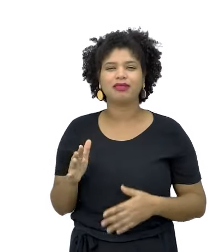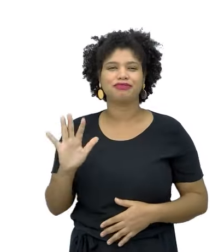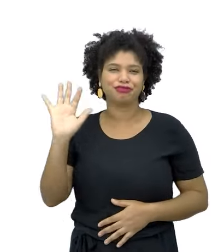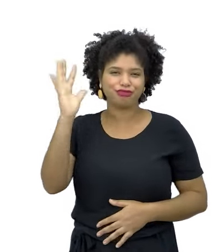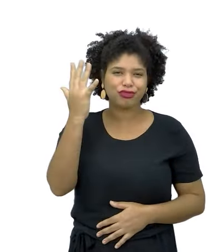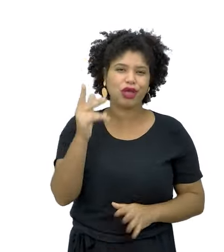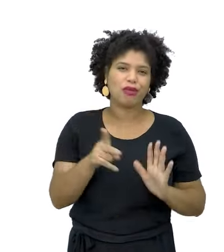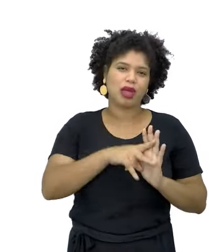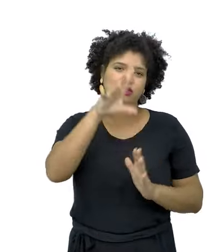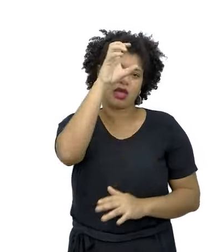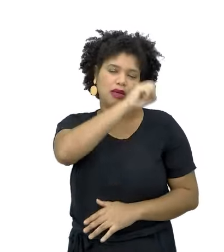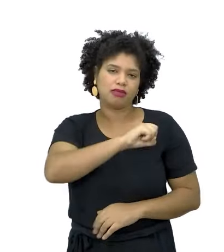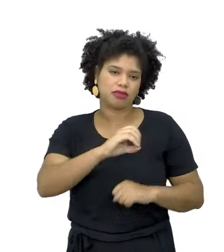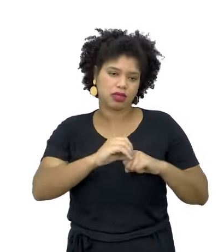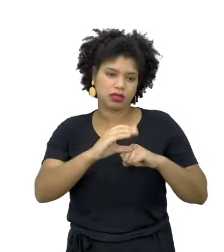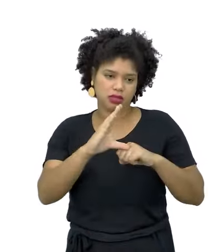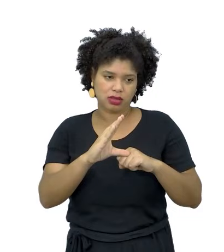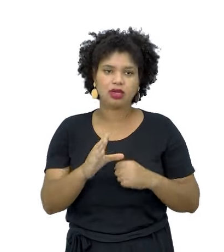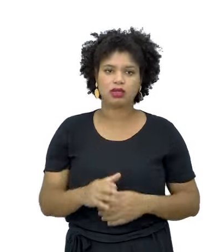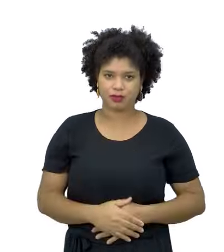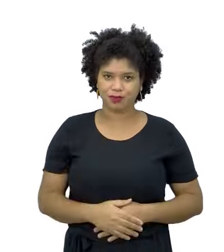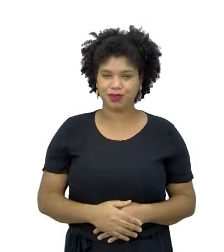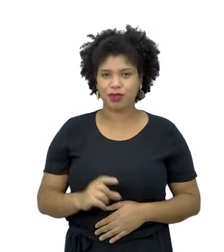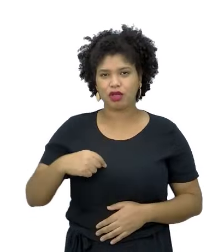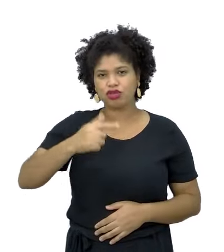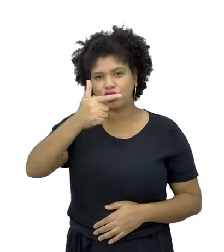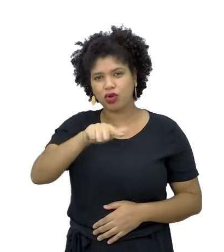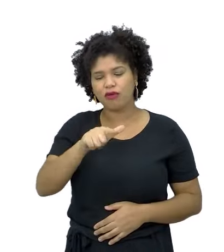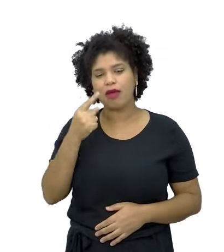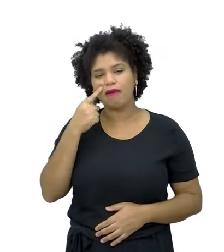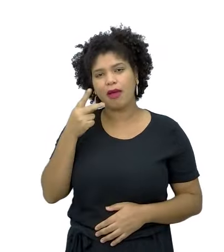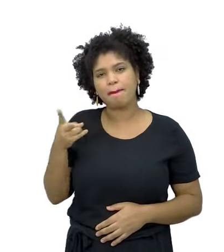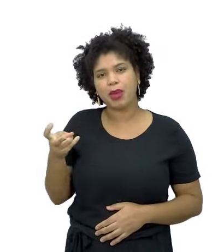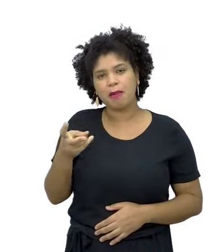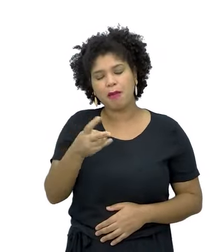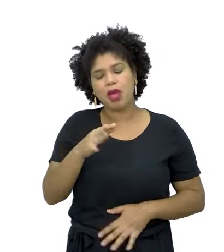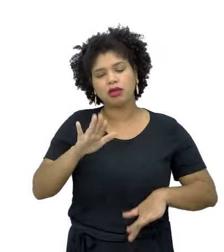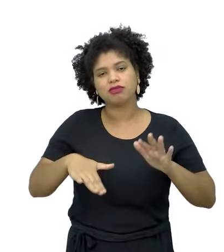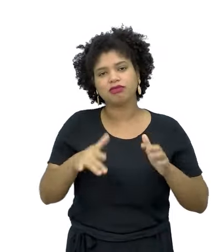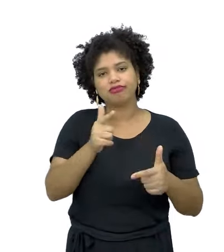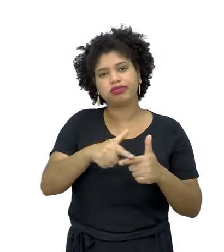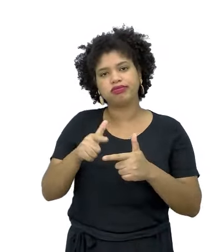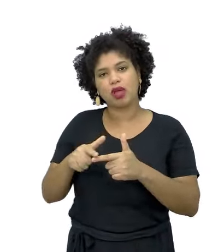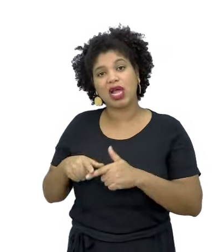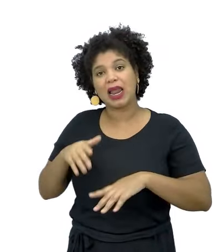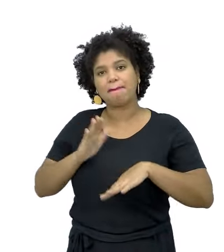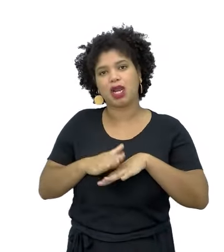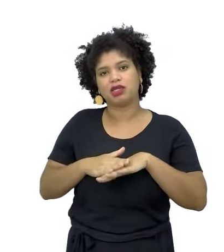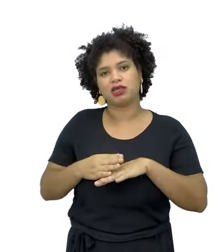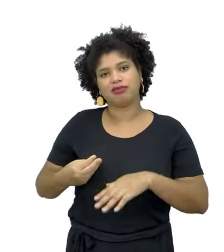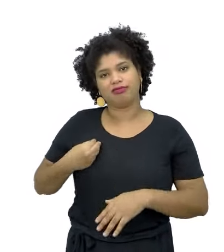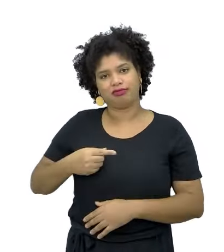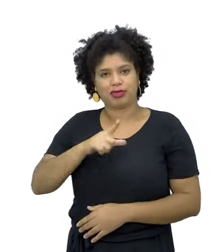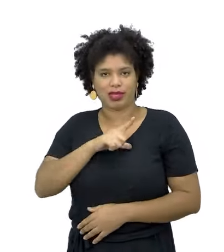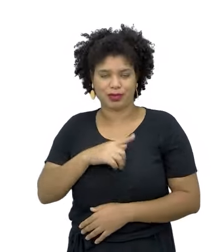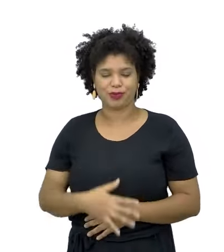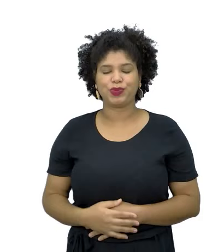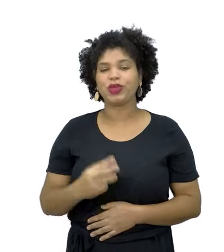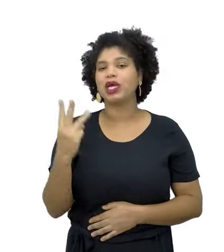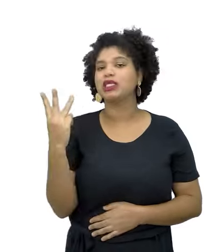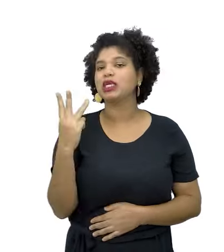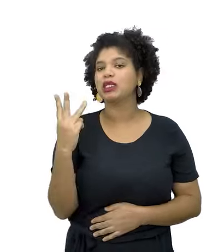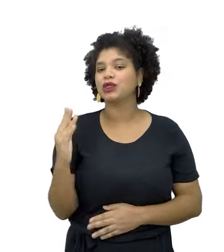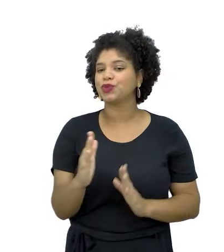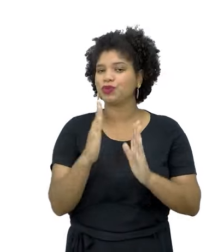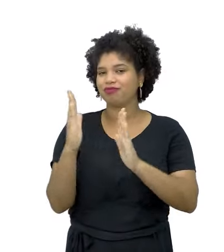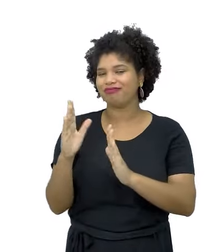de aprendizagem. Então, a gente vai ver essa resolução de um problema na prática. E o terceiro momento, que